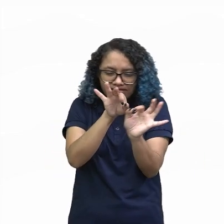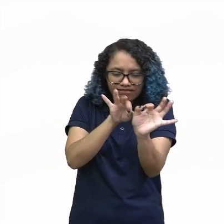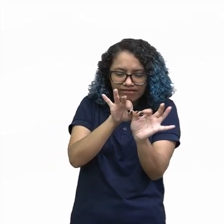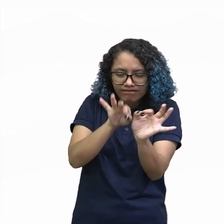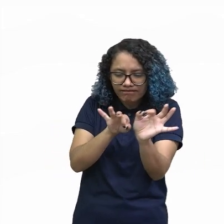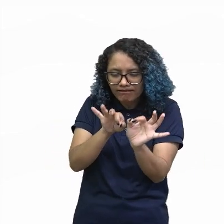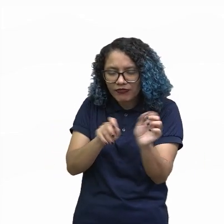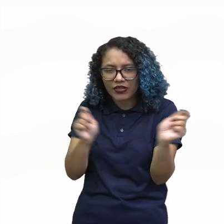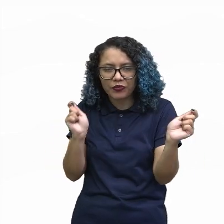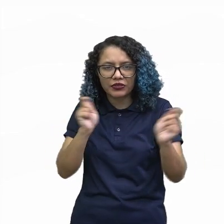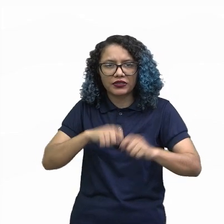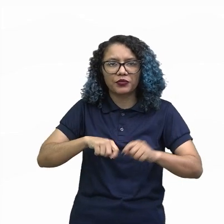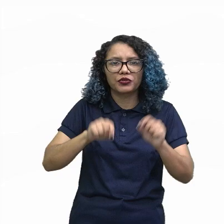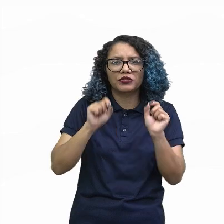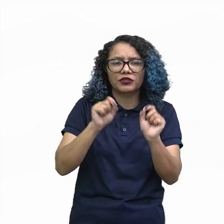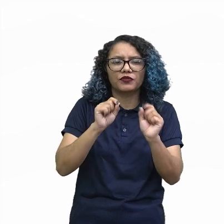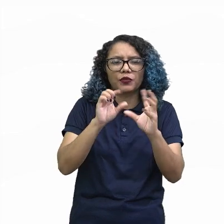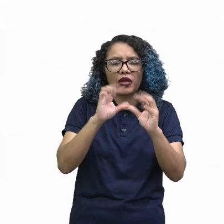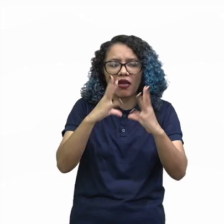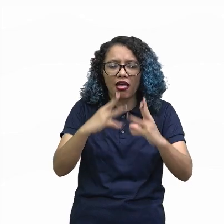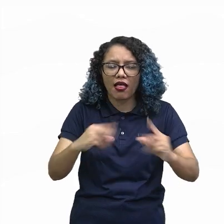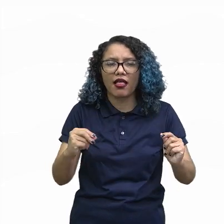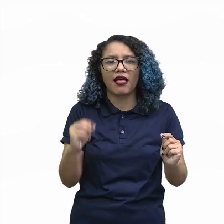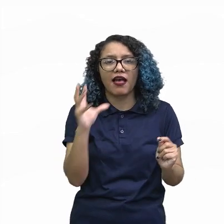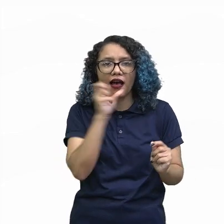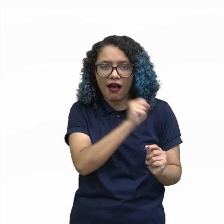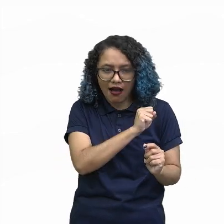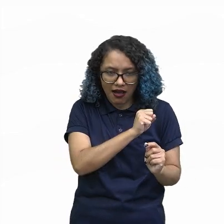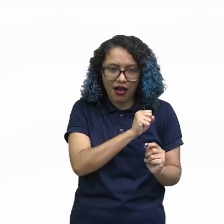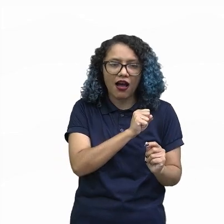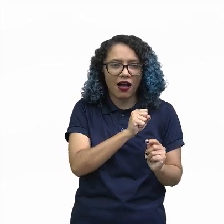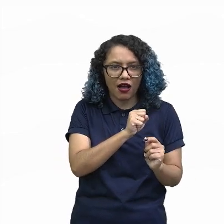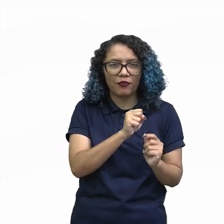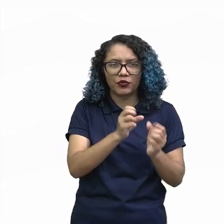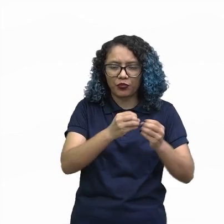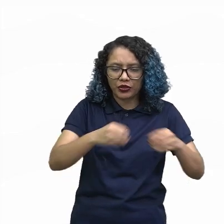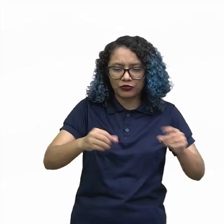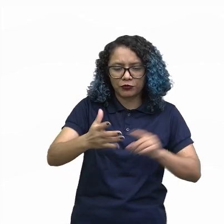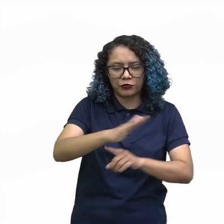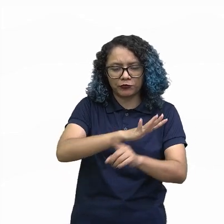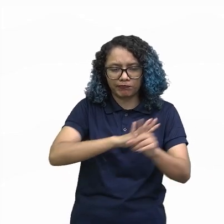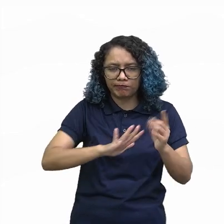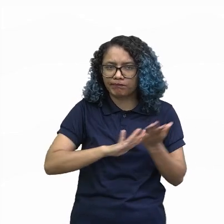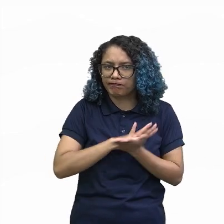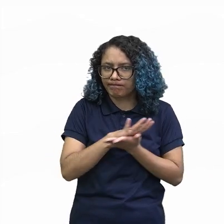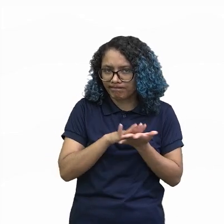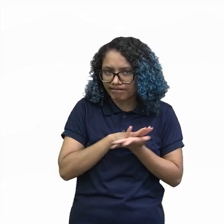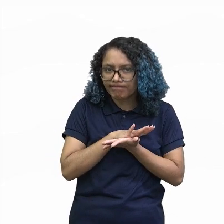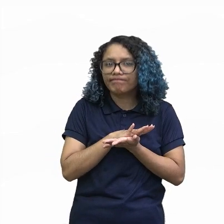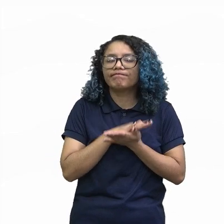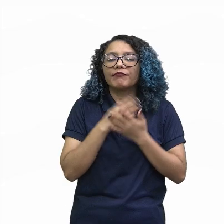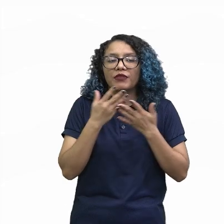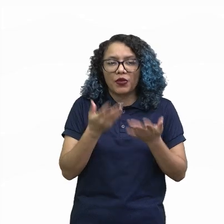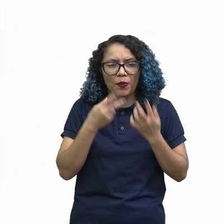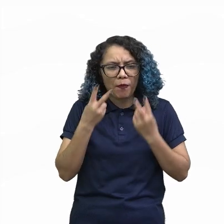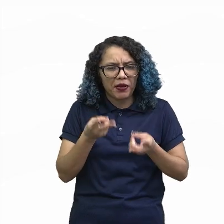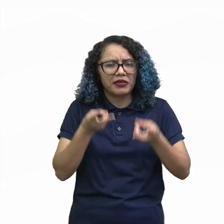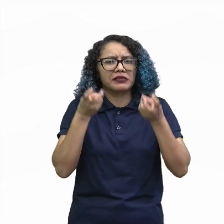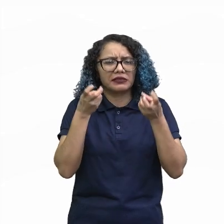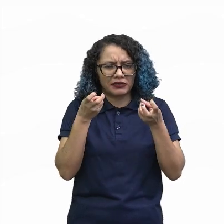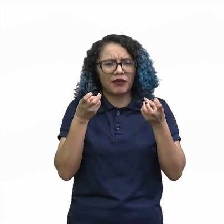ele consiga ali se decompor de uma forma mais rápida e sem prejudicar o ambiente, né? Então, a gente observa que existe uma